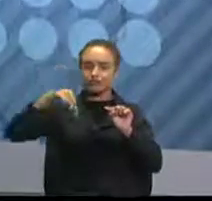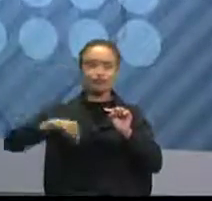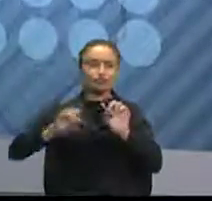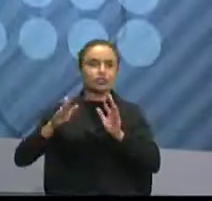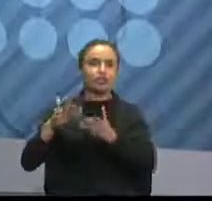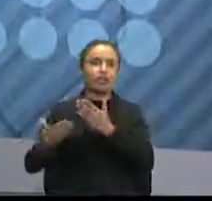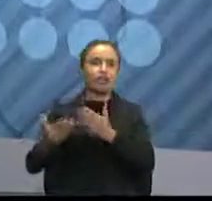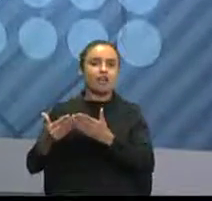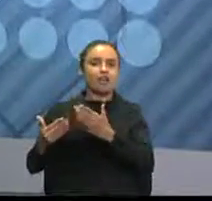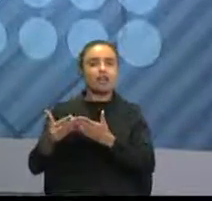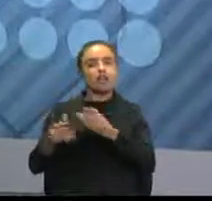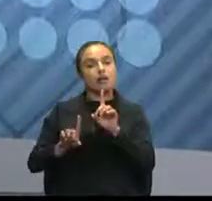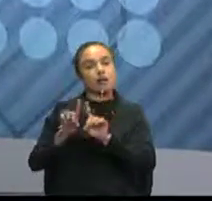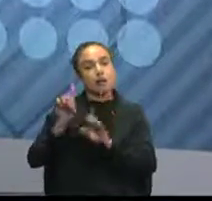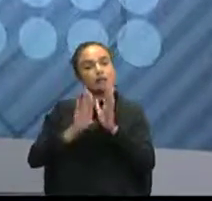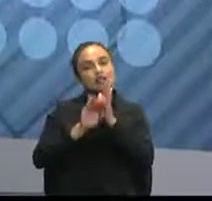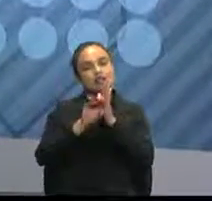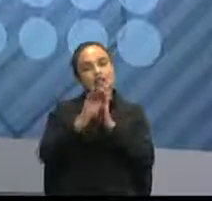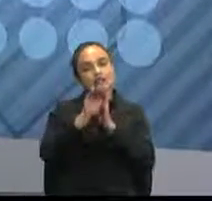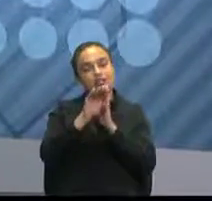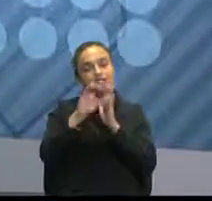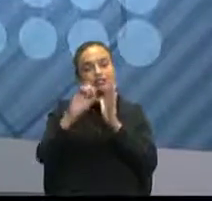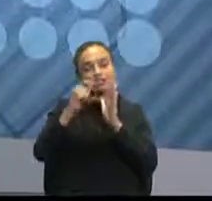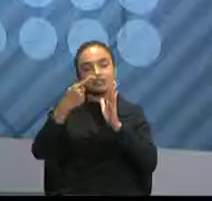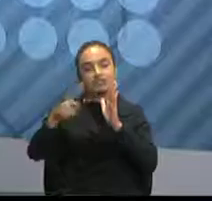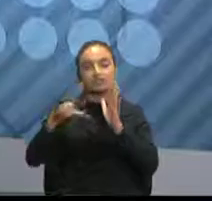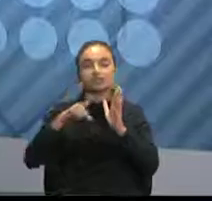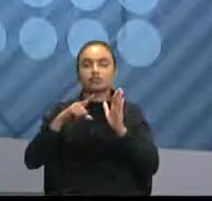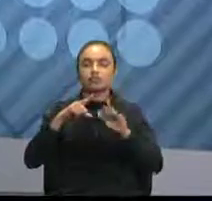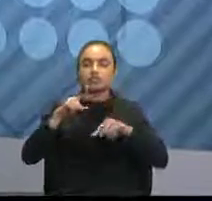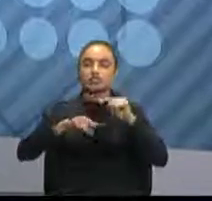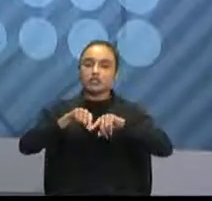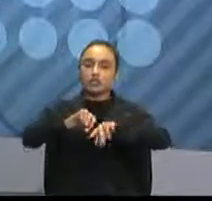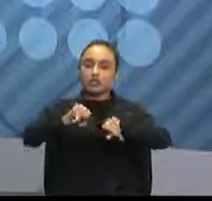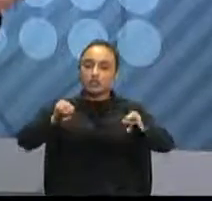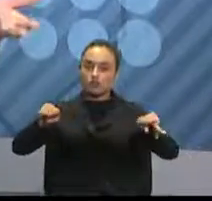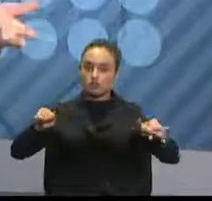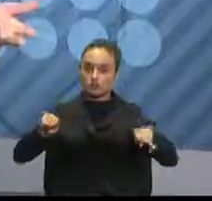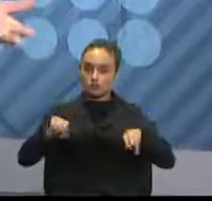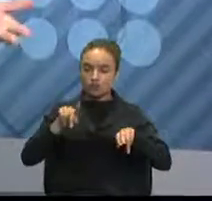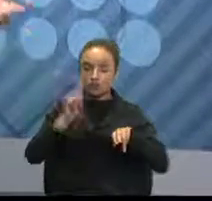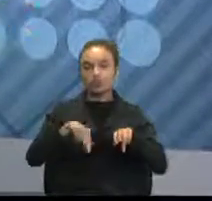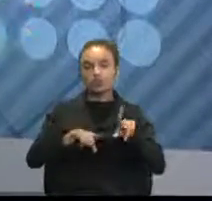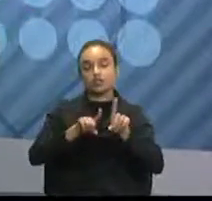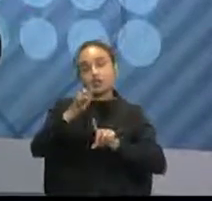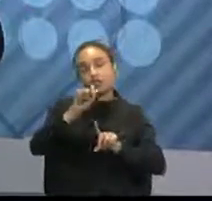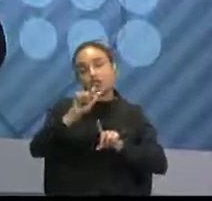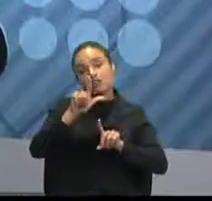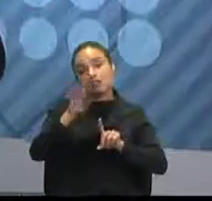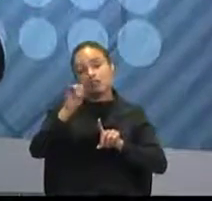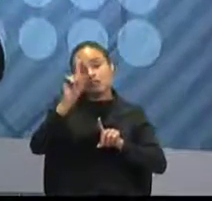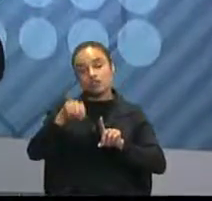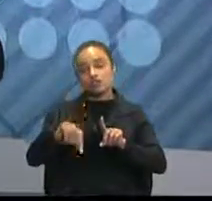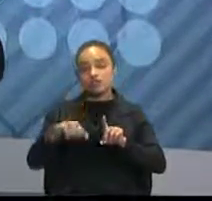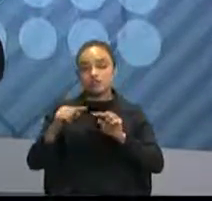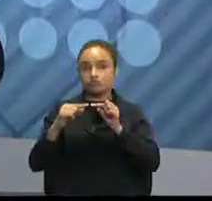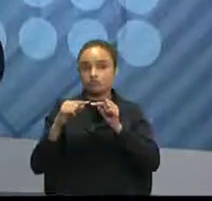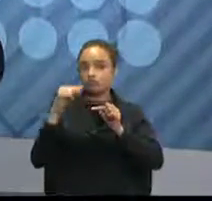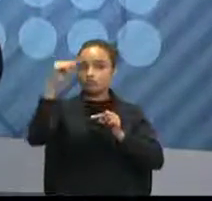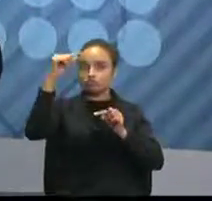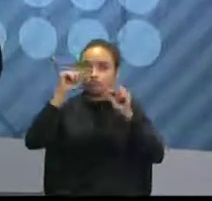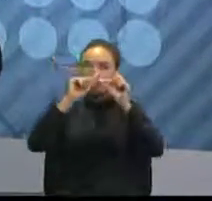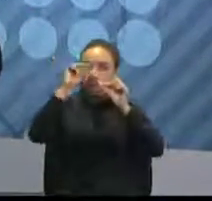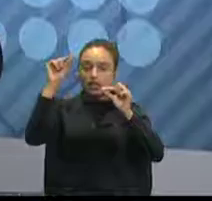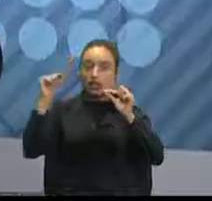pico de baixa dizer que ela tem uma variabilidade muito grandes eu dizia o padrão é alto porque a amplitude da dispersão em